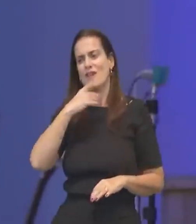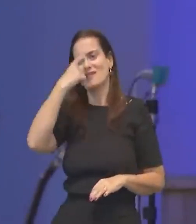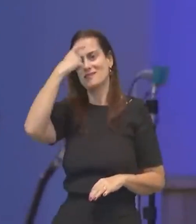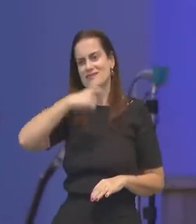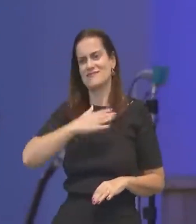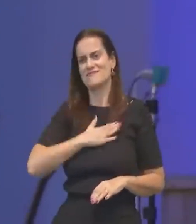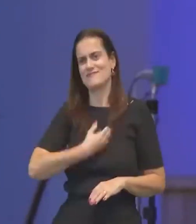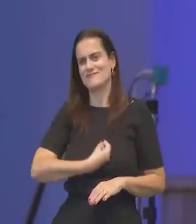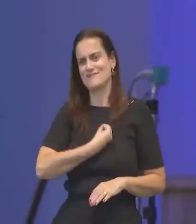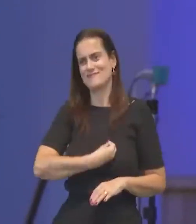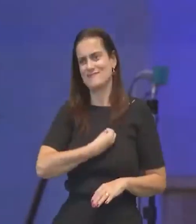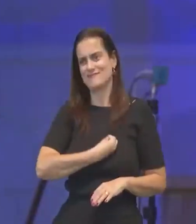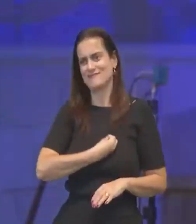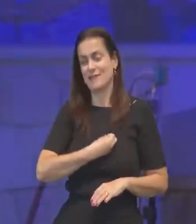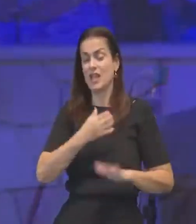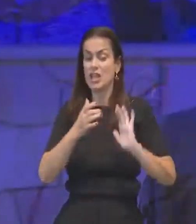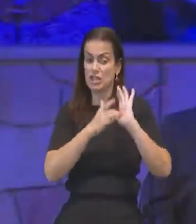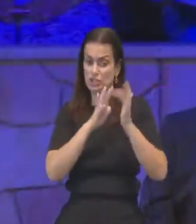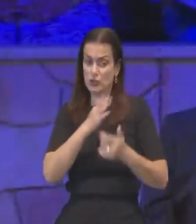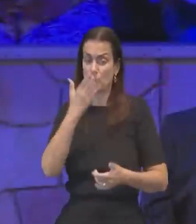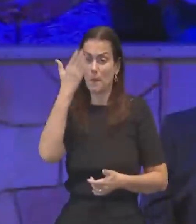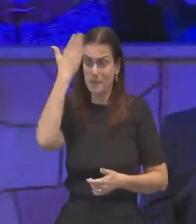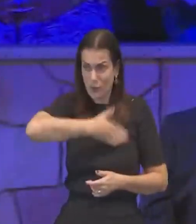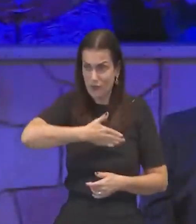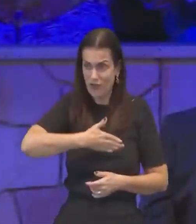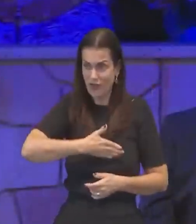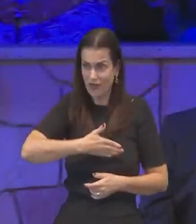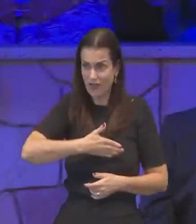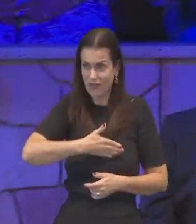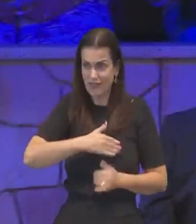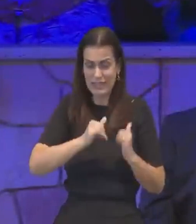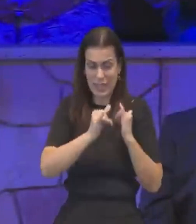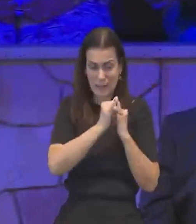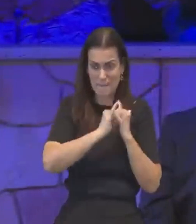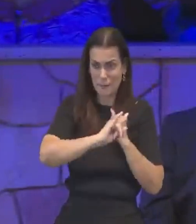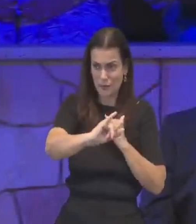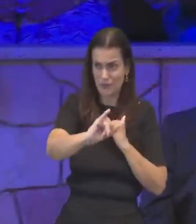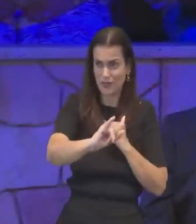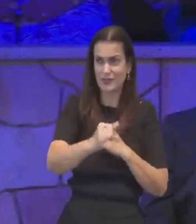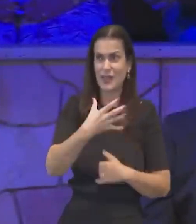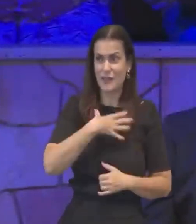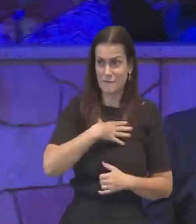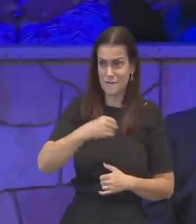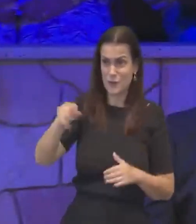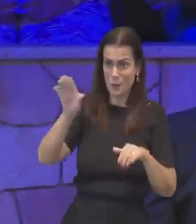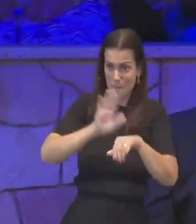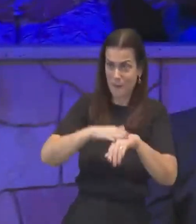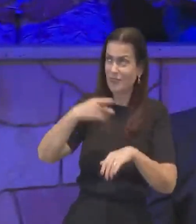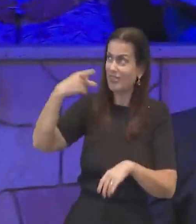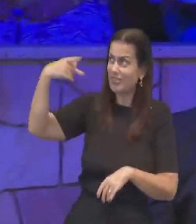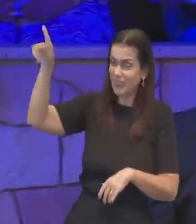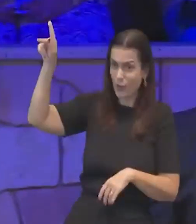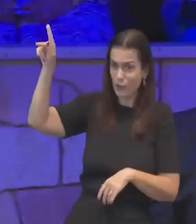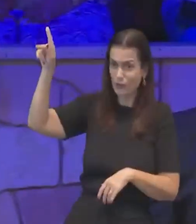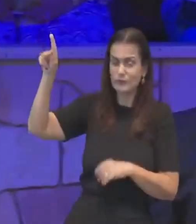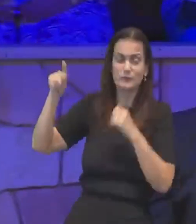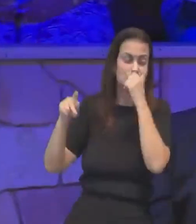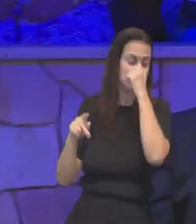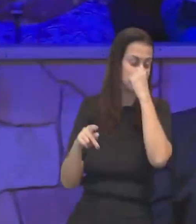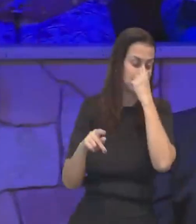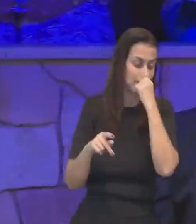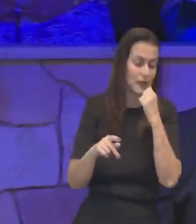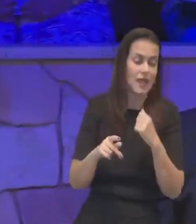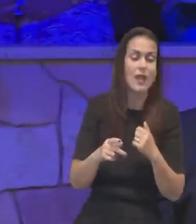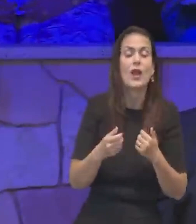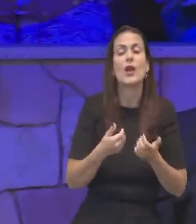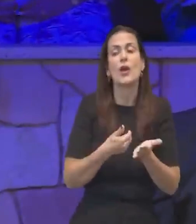E Jesus, então, para provar que Ele era o profeta, que Ele era o Filho de Deus, Ele começa então a trazer uma verdade. Olha aí